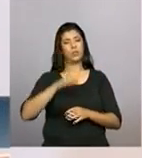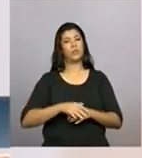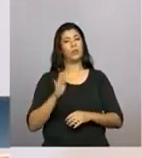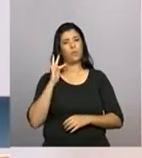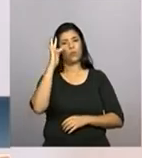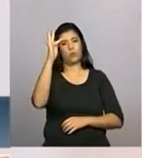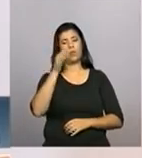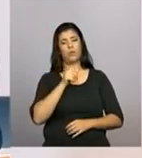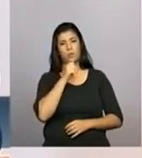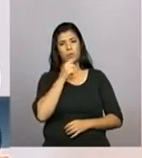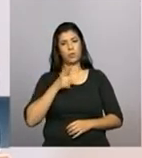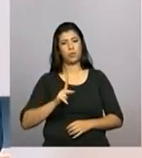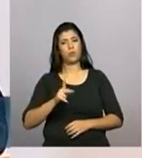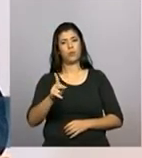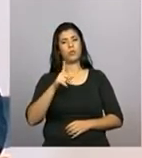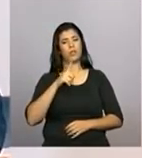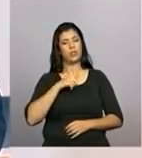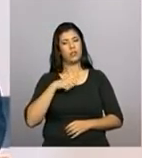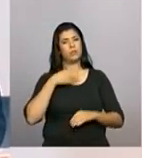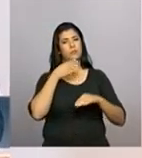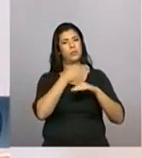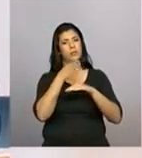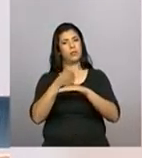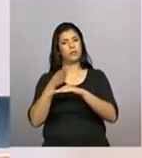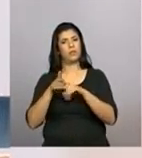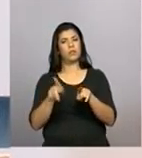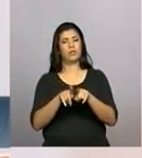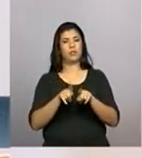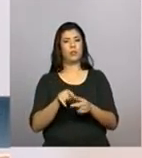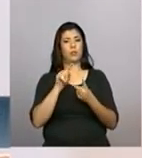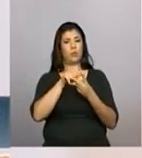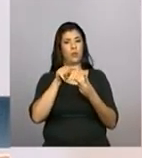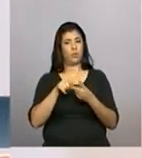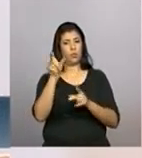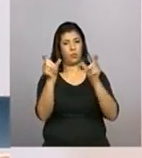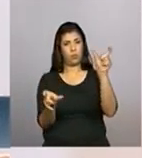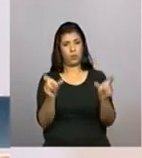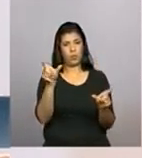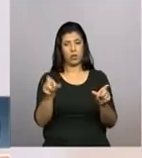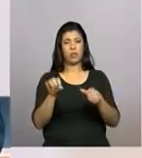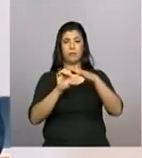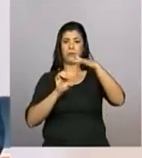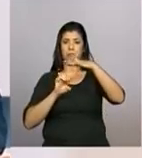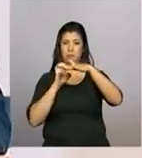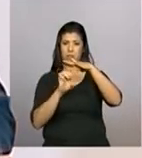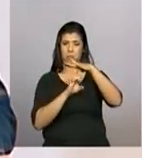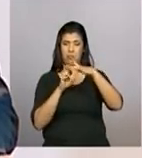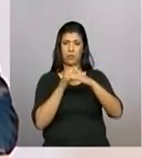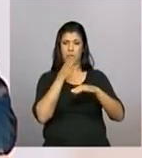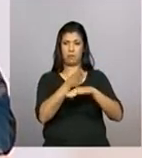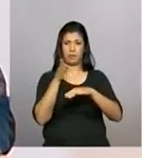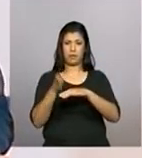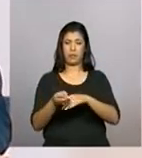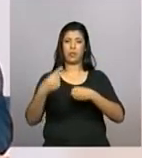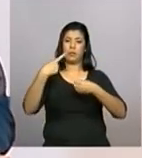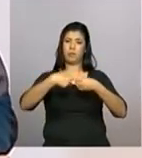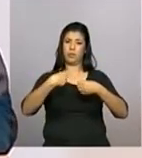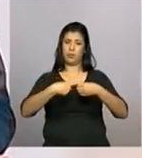investido, mas muito tem sido investido por essas duas grandes empresas que fazem parte desse